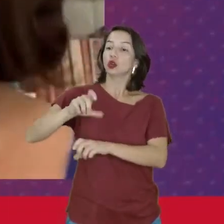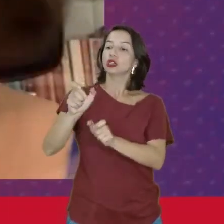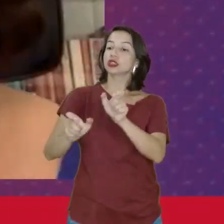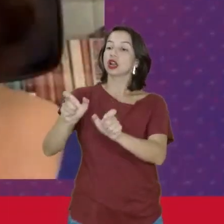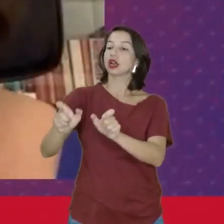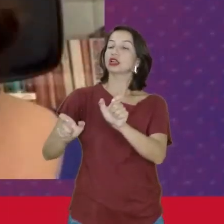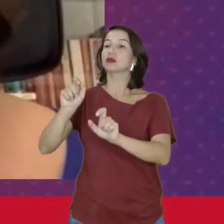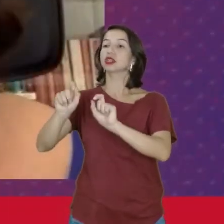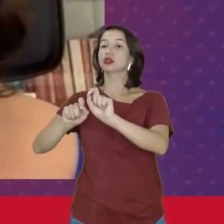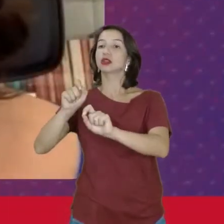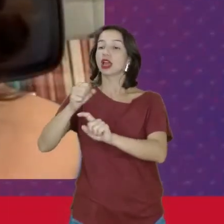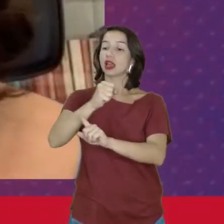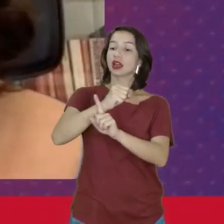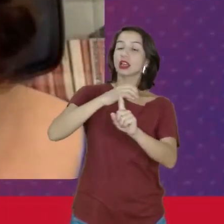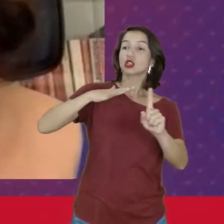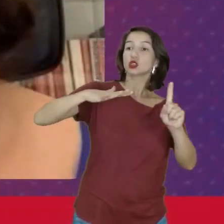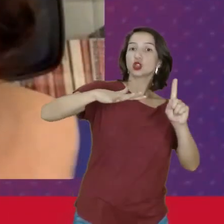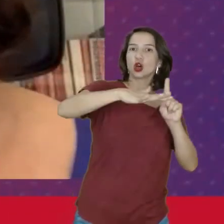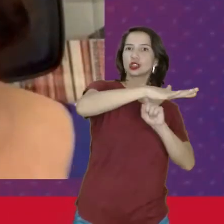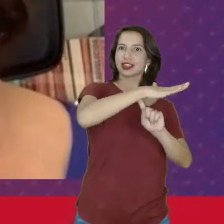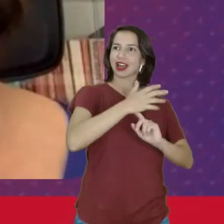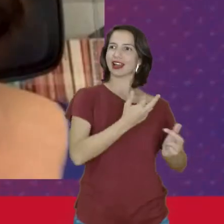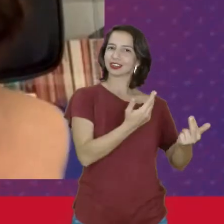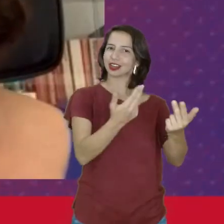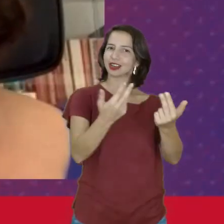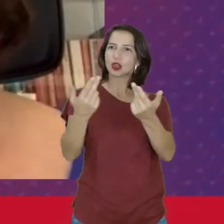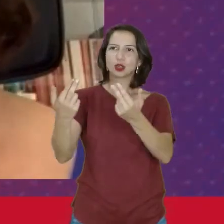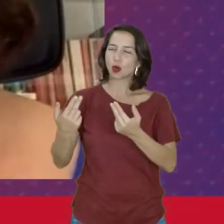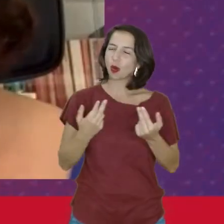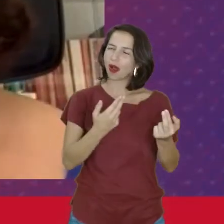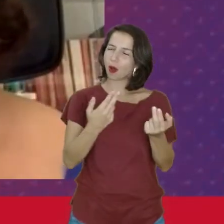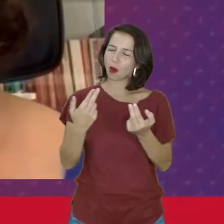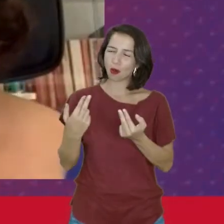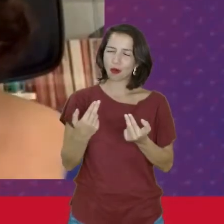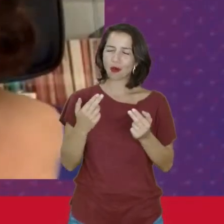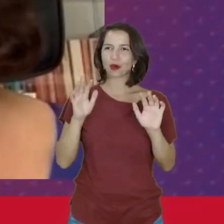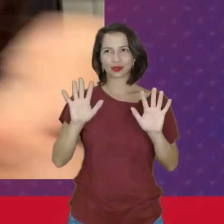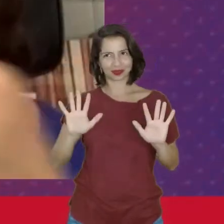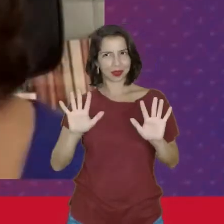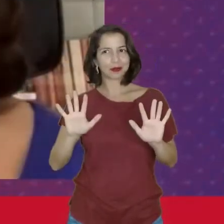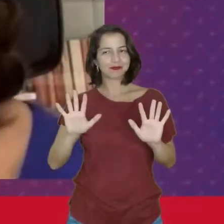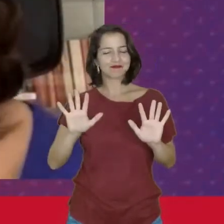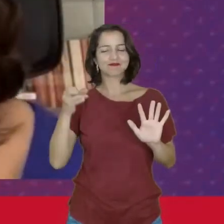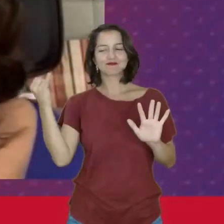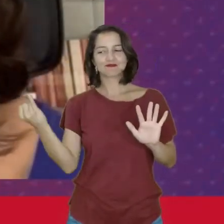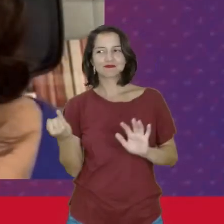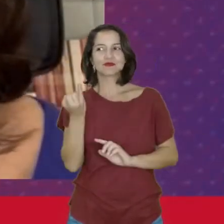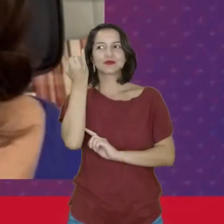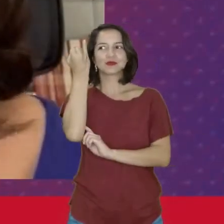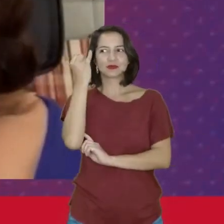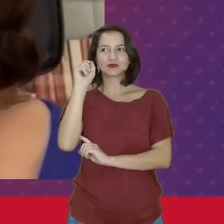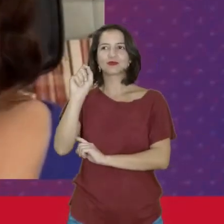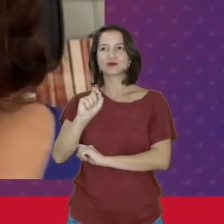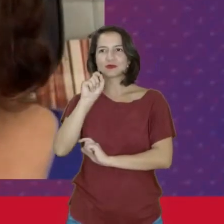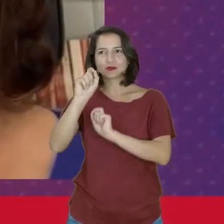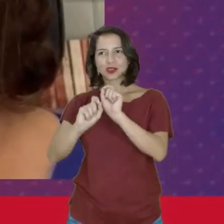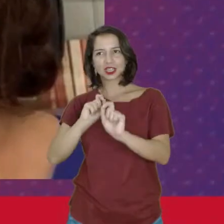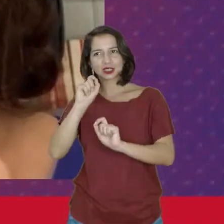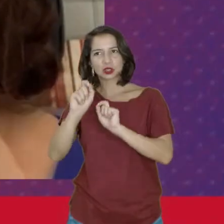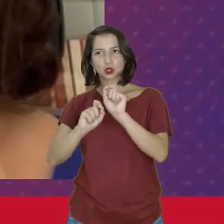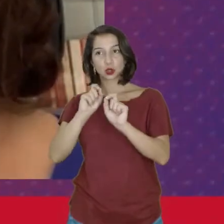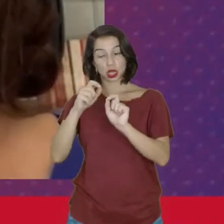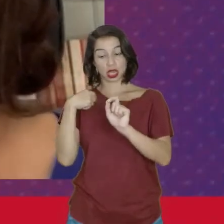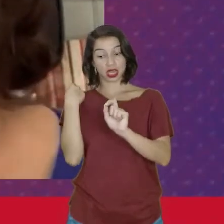viverem em sociedade dessa maneira. Então, é muito importante que nós entendamos essas questões para